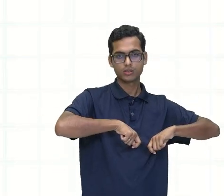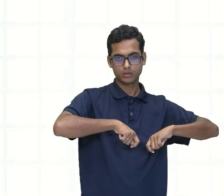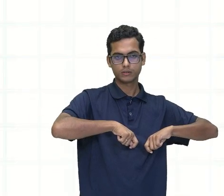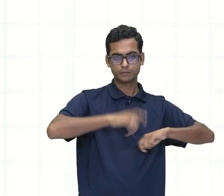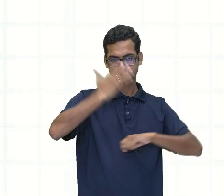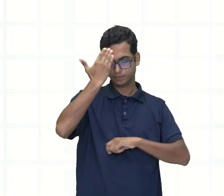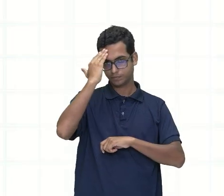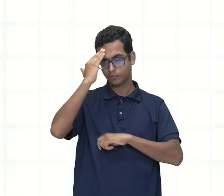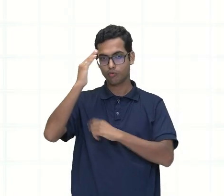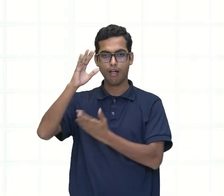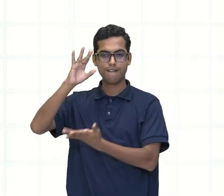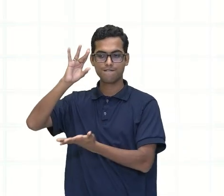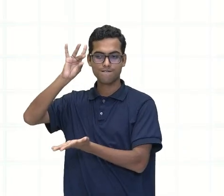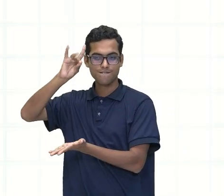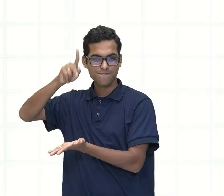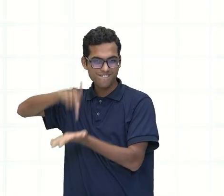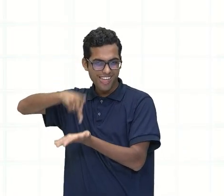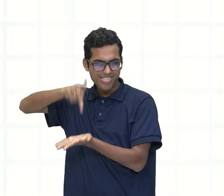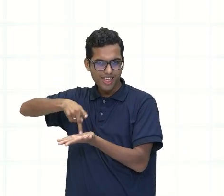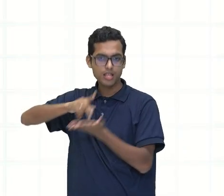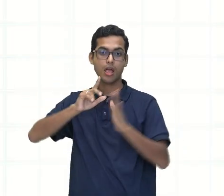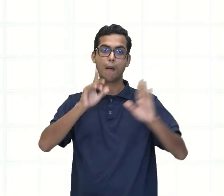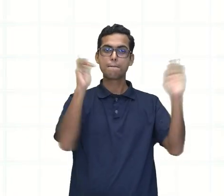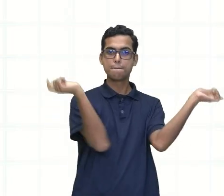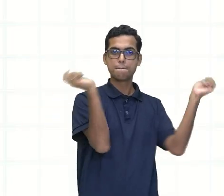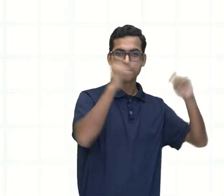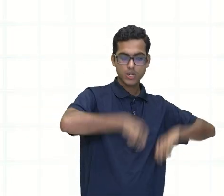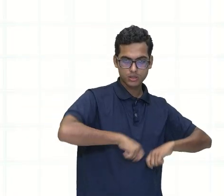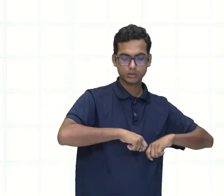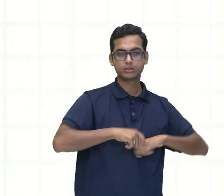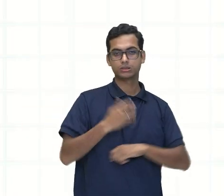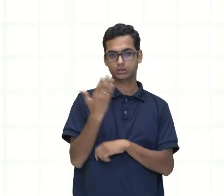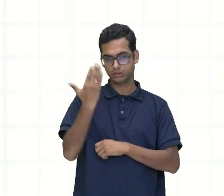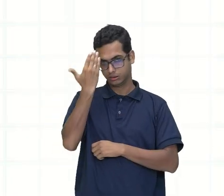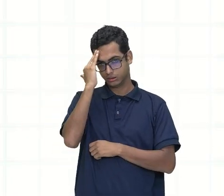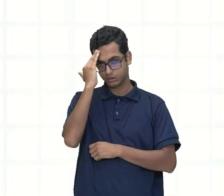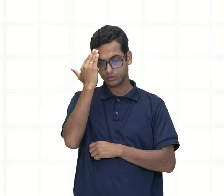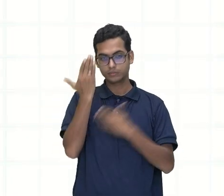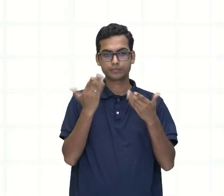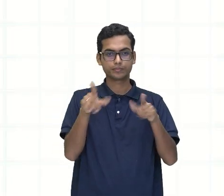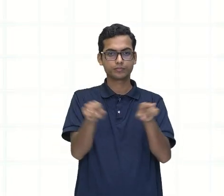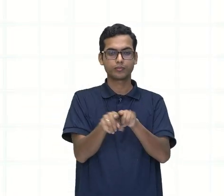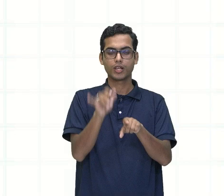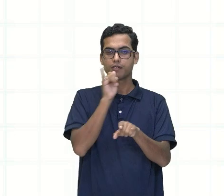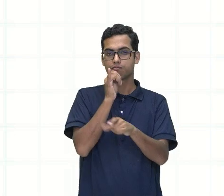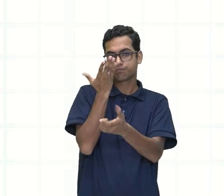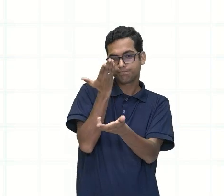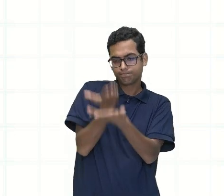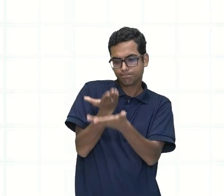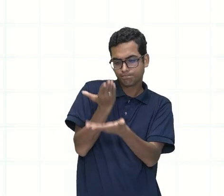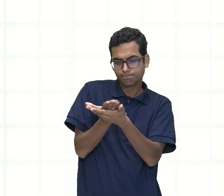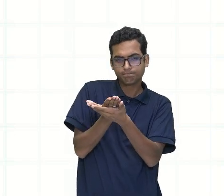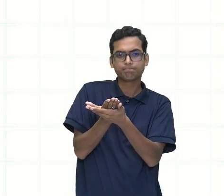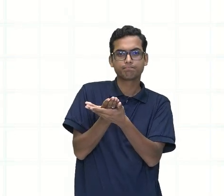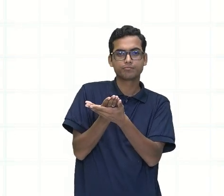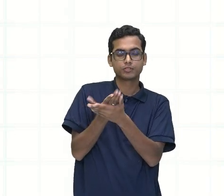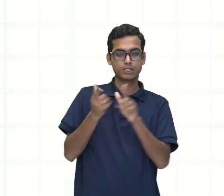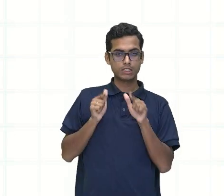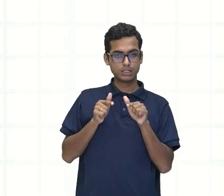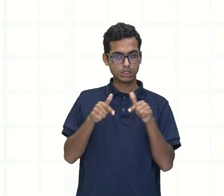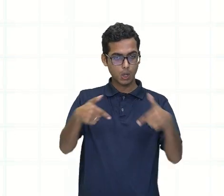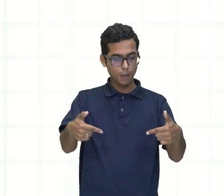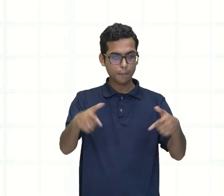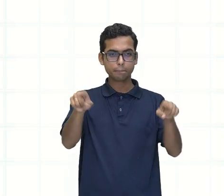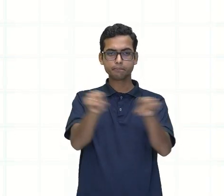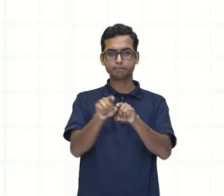está confirmando. Então, ele deseja ver realizada a ação de estudar, né? Porém, a apresenta